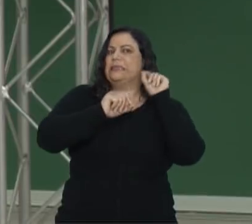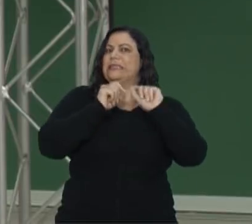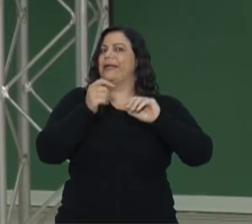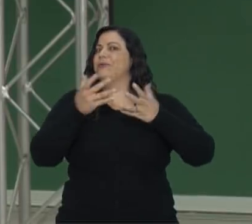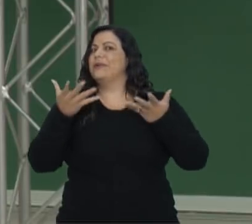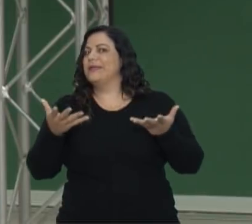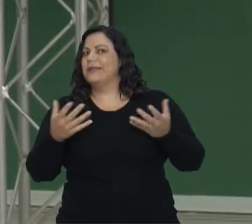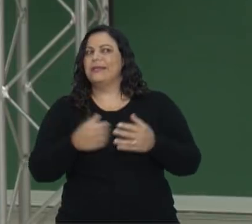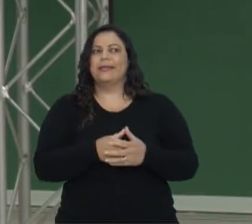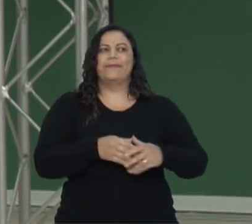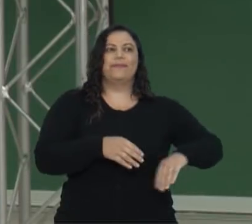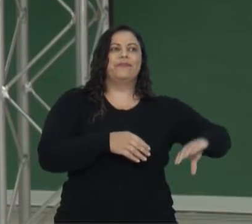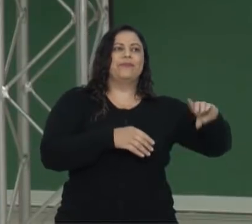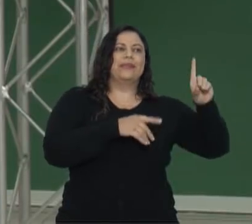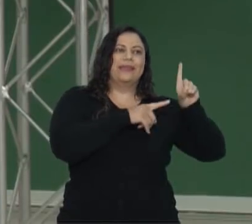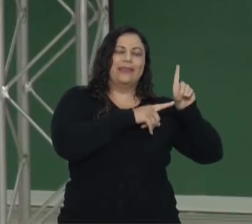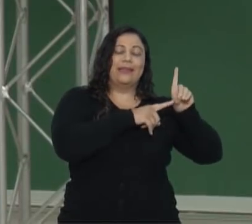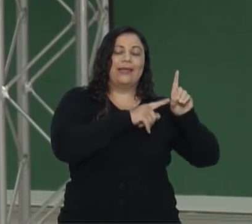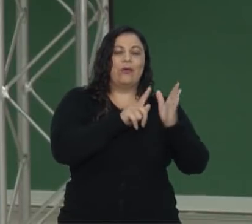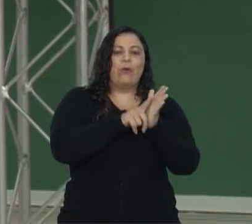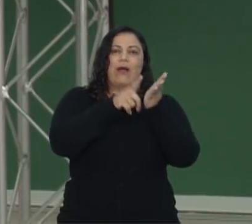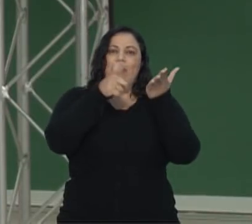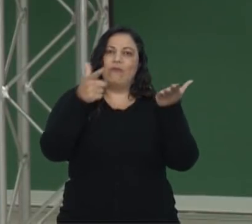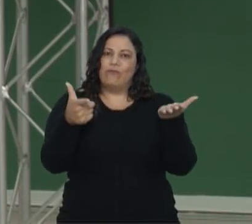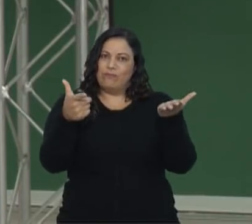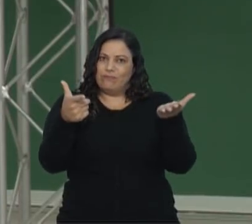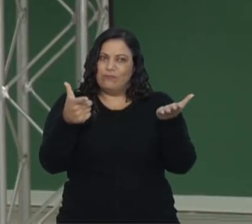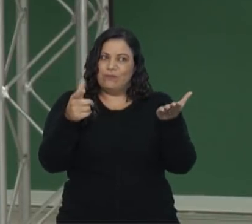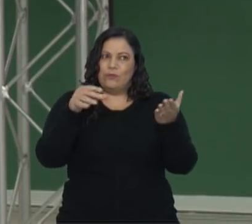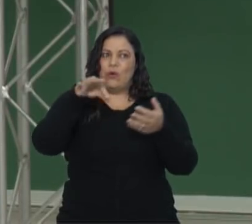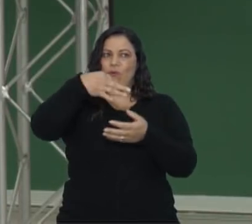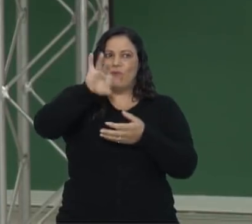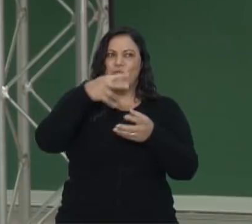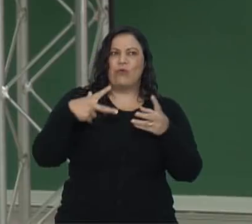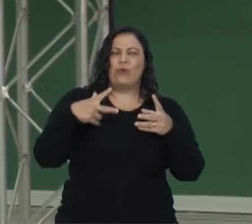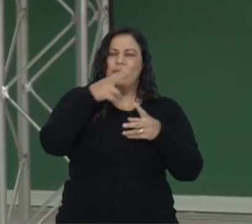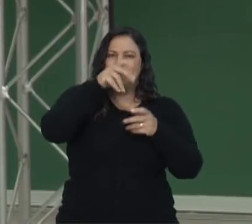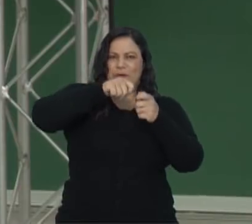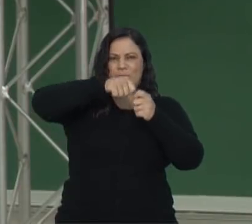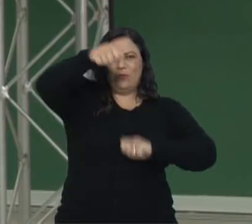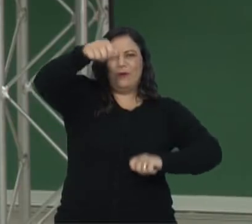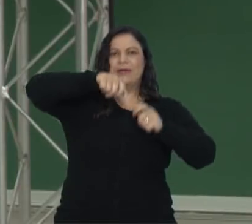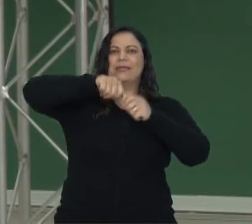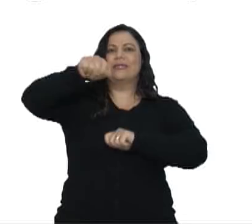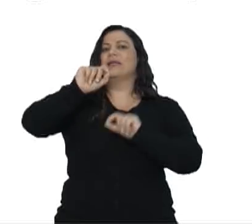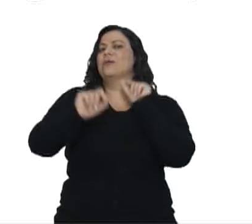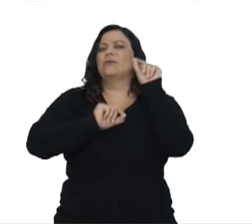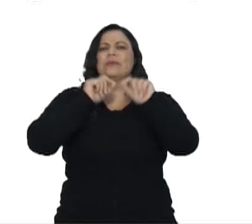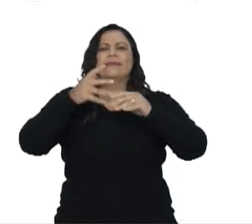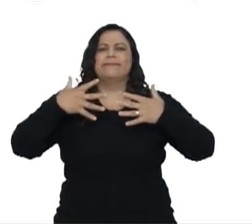é físico ou é químico. Eu vou dar um tempinho para vocês corrigirem e eu volto para a gente finalizar a nossa aula de hoje.